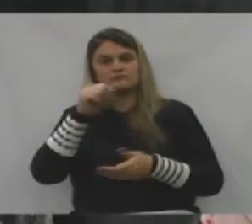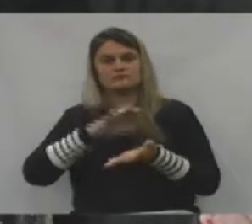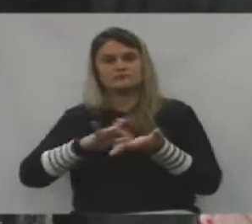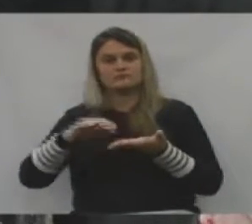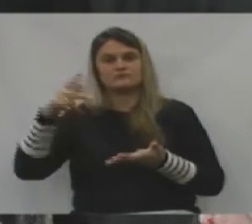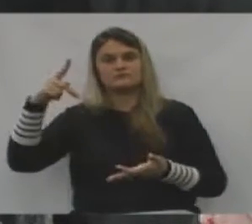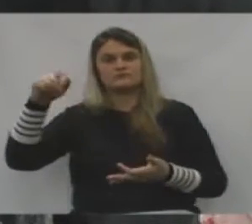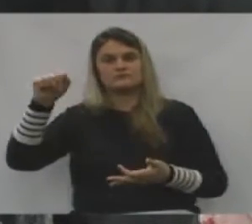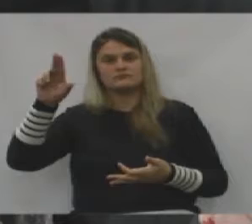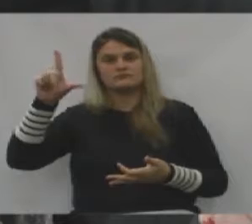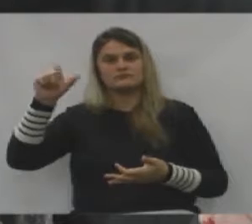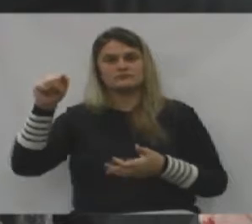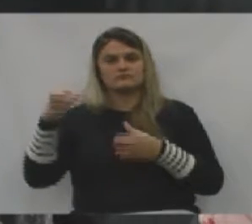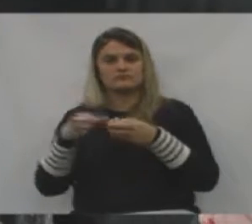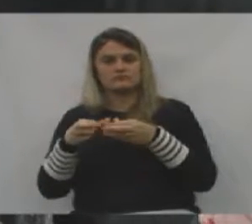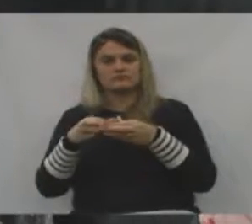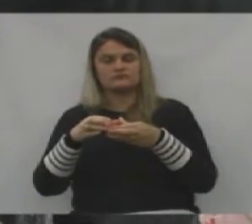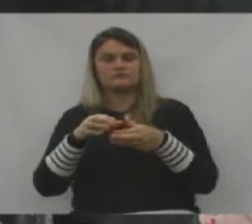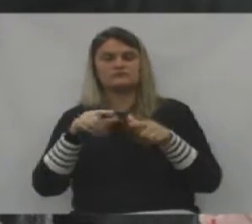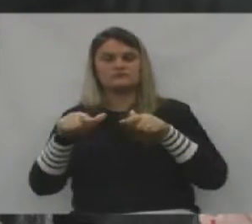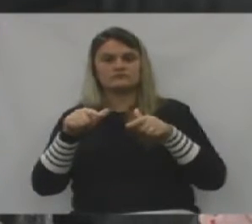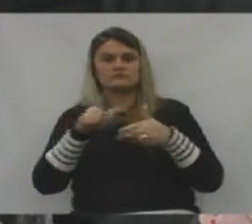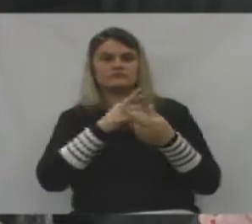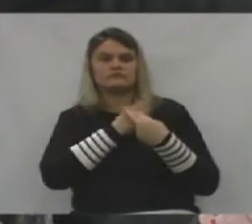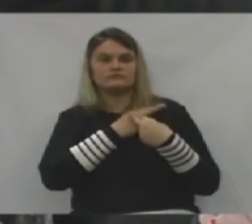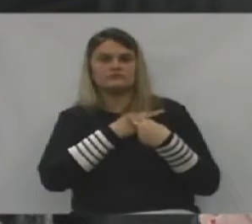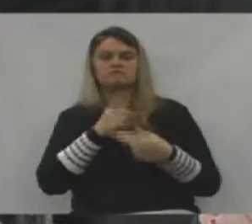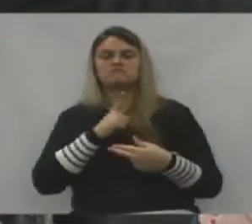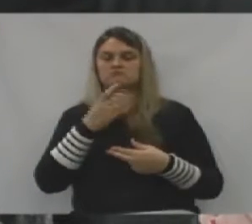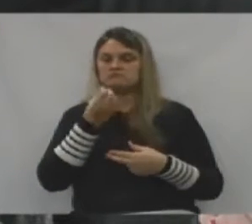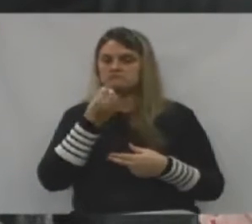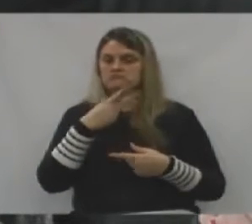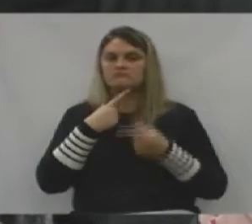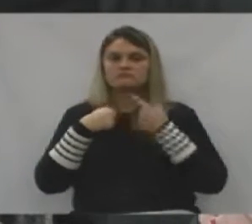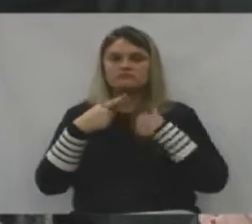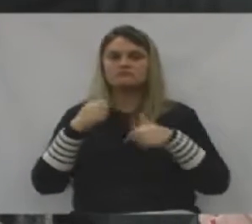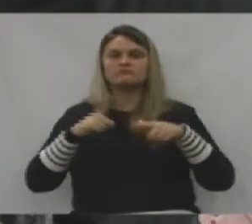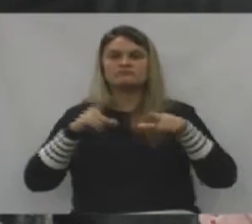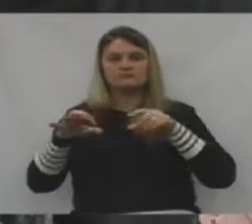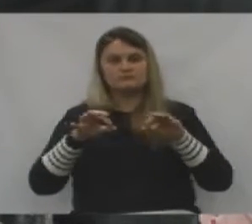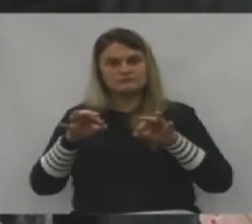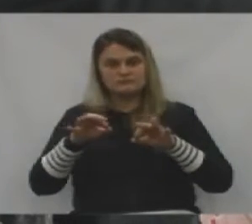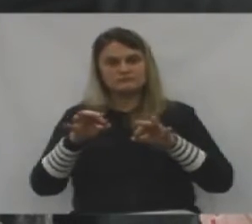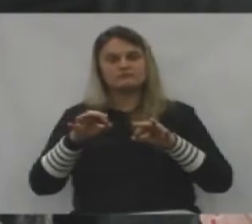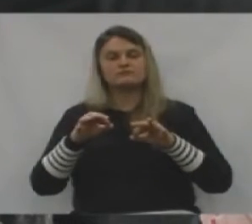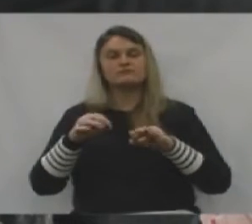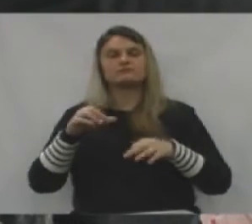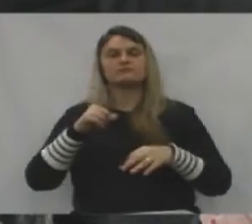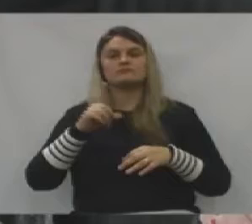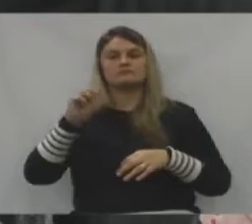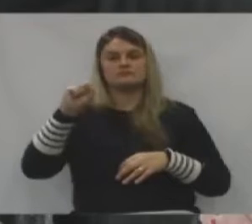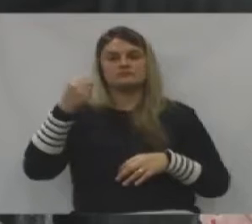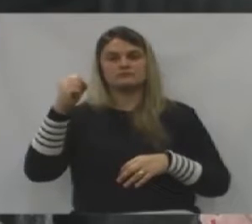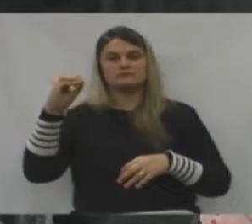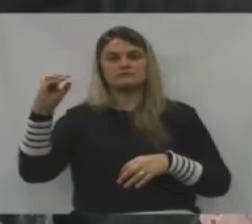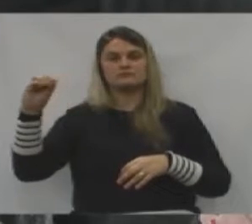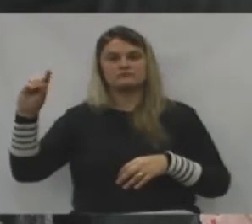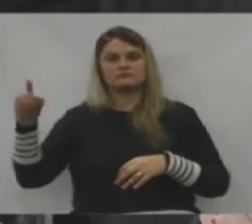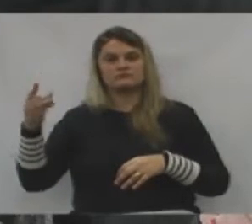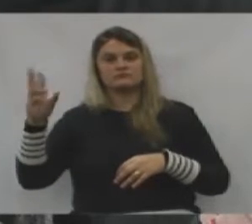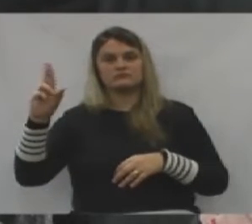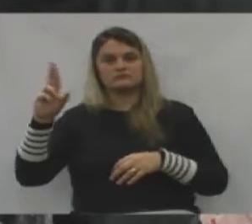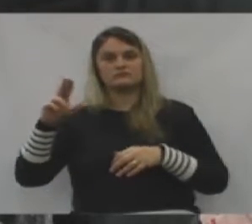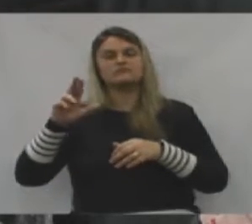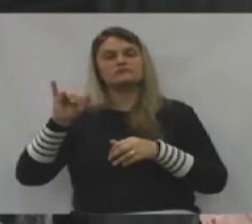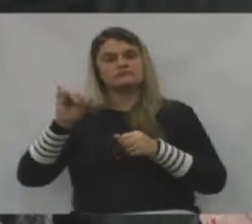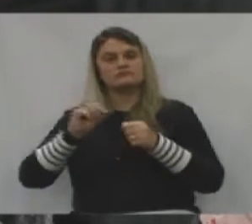sua equipe, né, com a boa vontade, com o planejamento, com a organização, tenho certeza que esses R$ 800 mil farão a